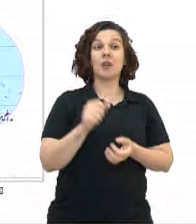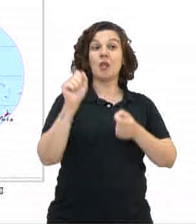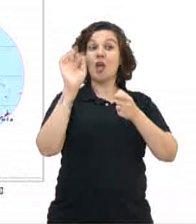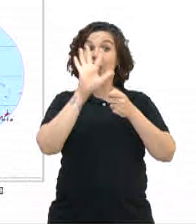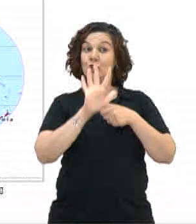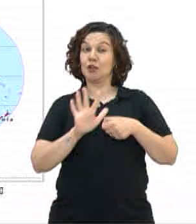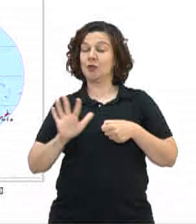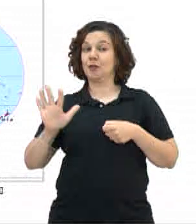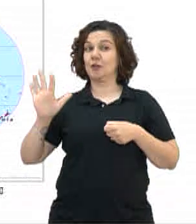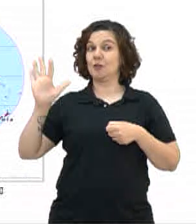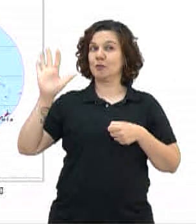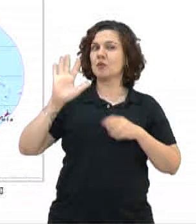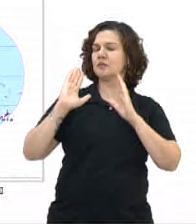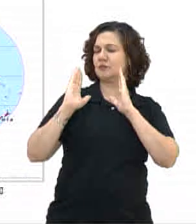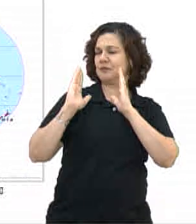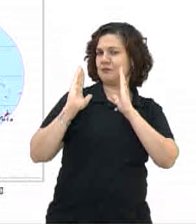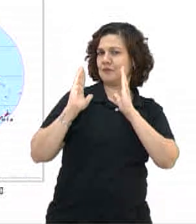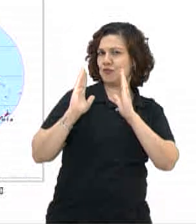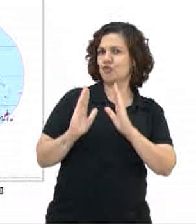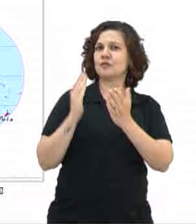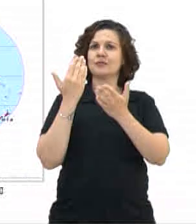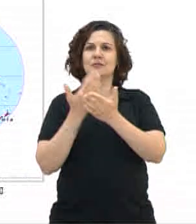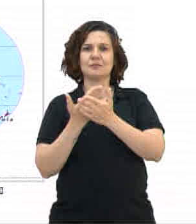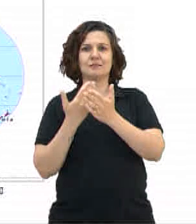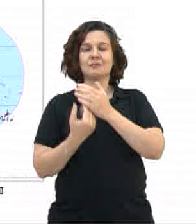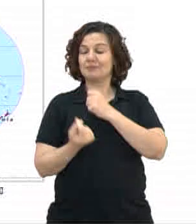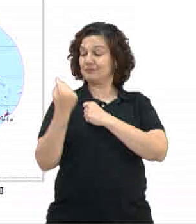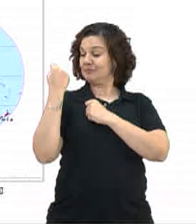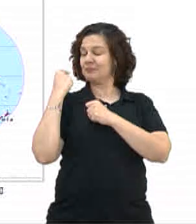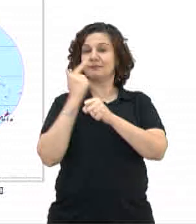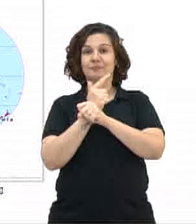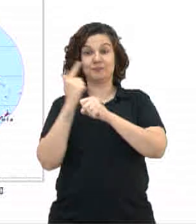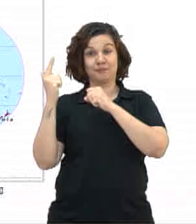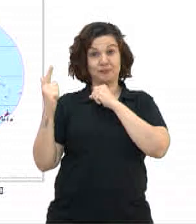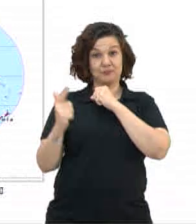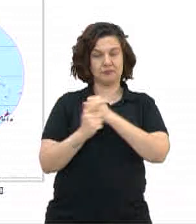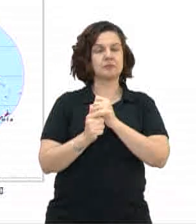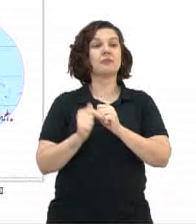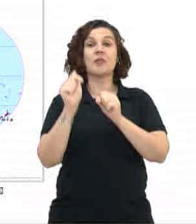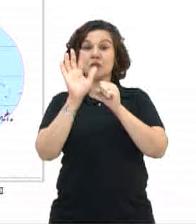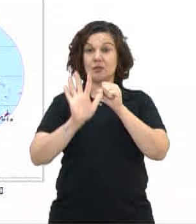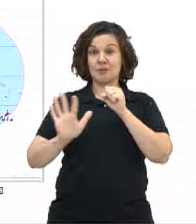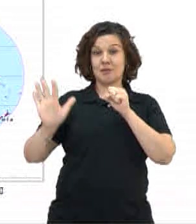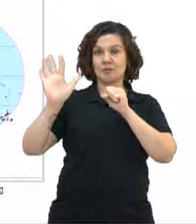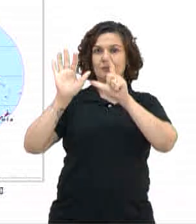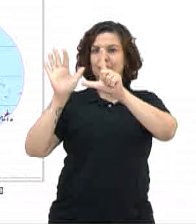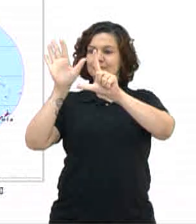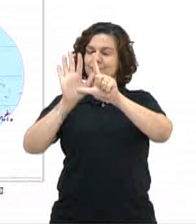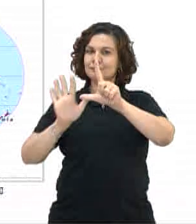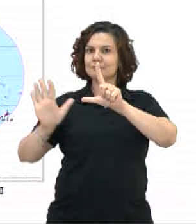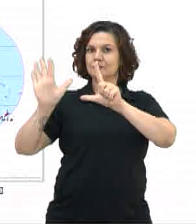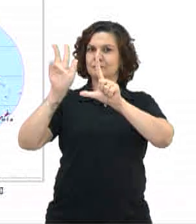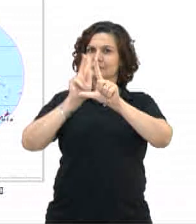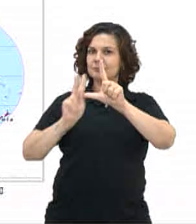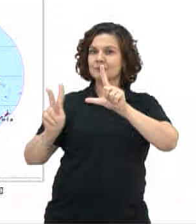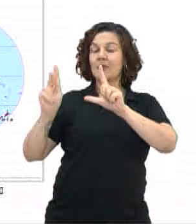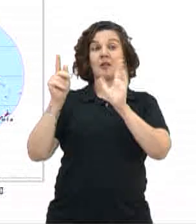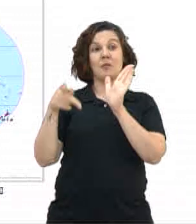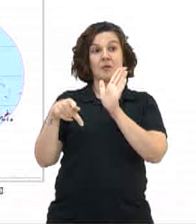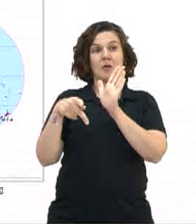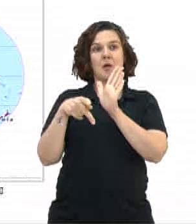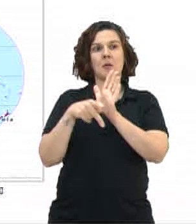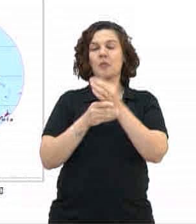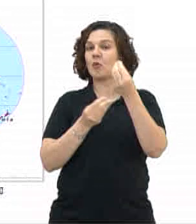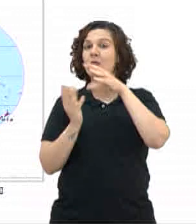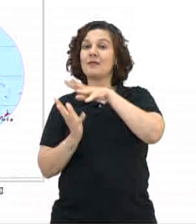todas elas já foram vistas na nossa aula de geografia. E todas estas imagens que você está vendo aqui são representações